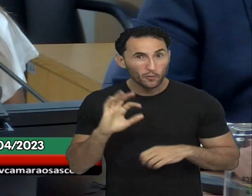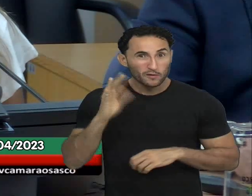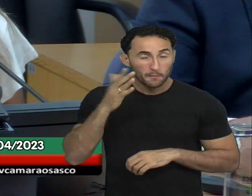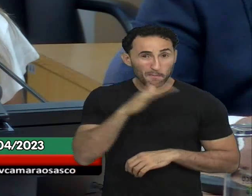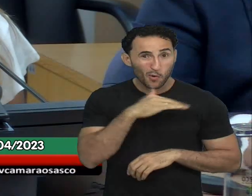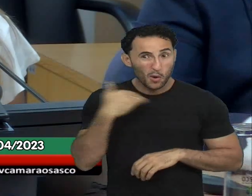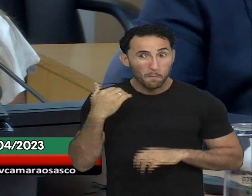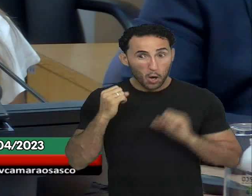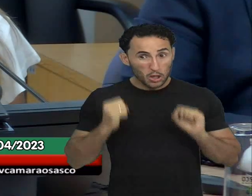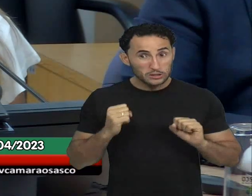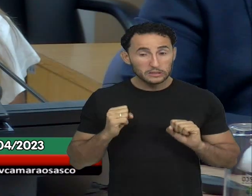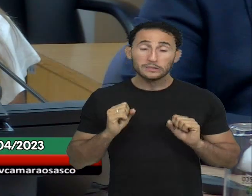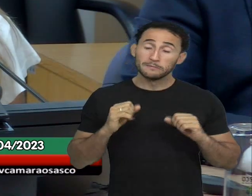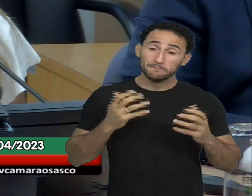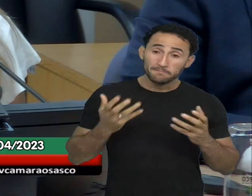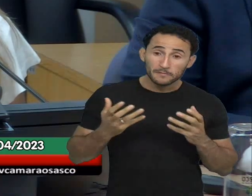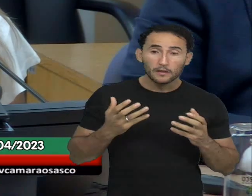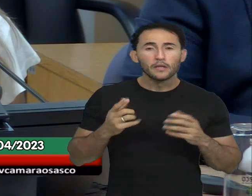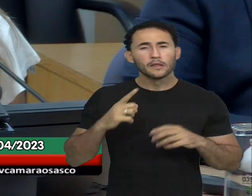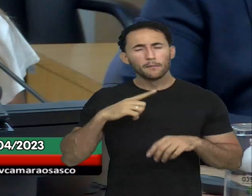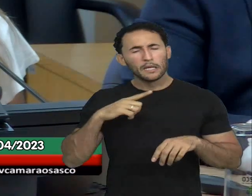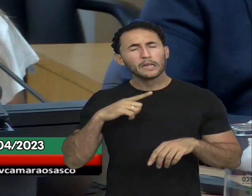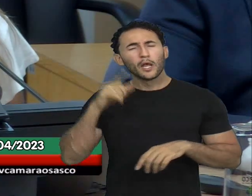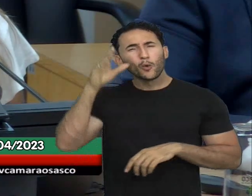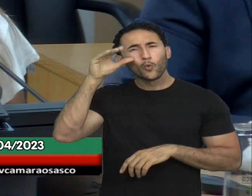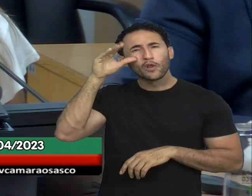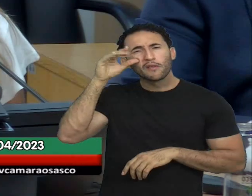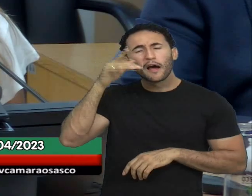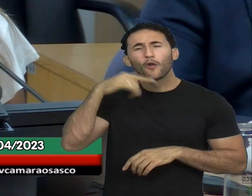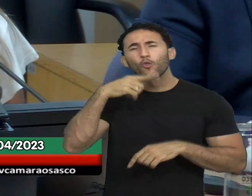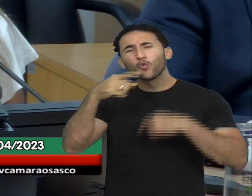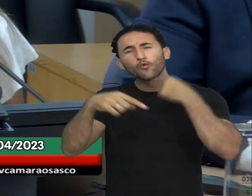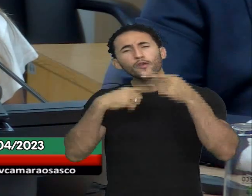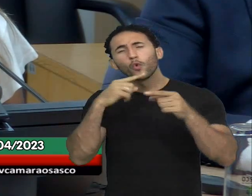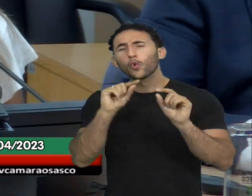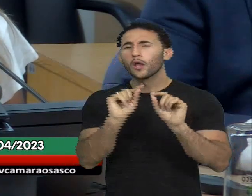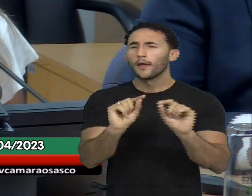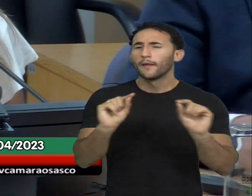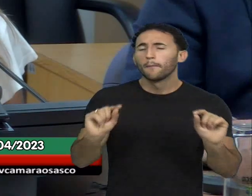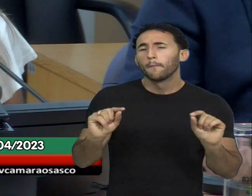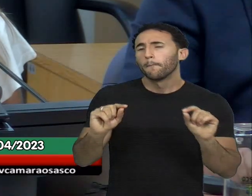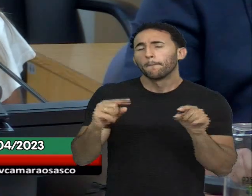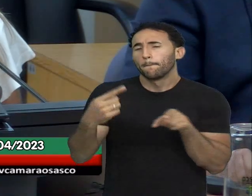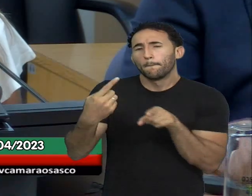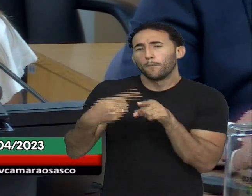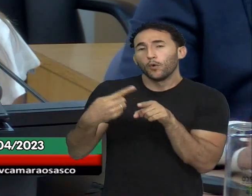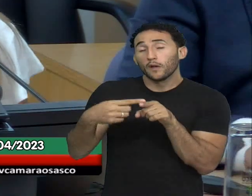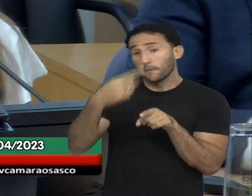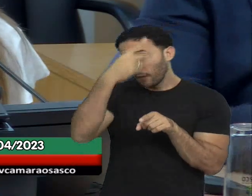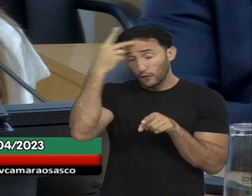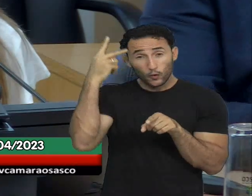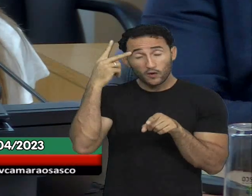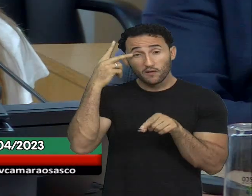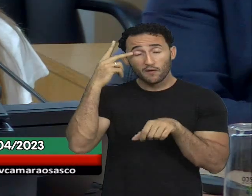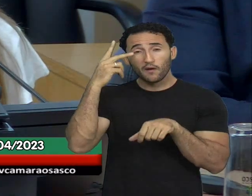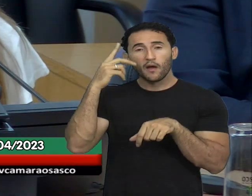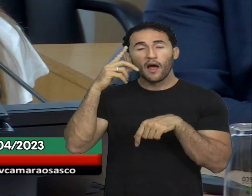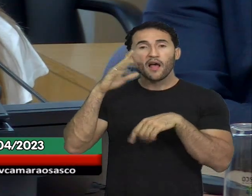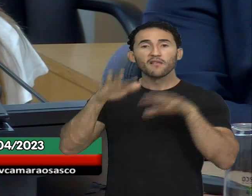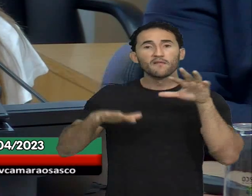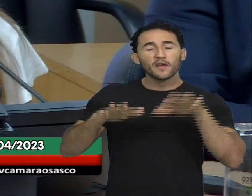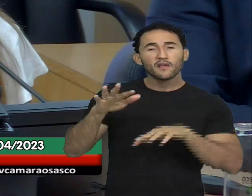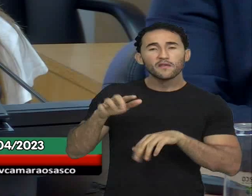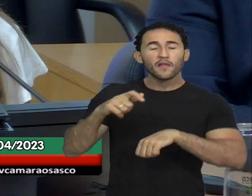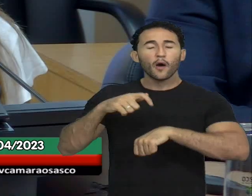E muita gente, eu também tenho uma curiosidade, porque assim, por que as pessoas morrem dormindo, doutor? Eu